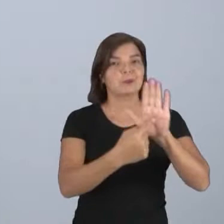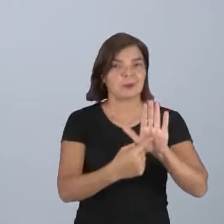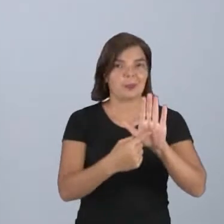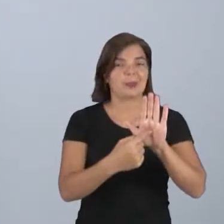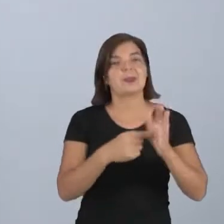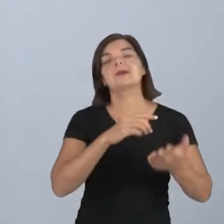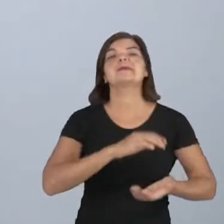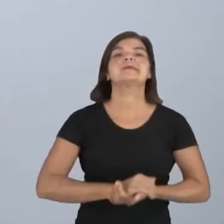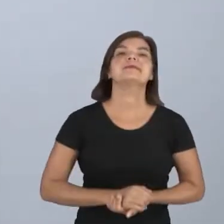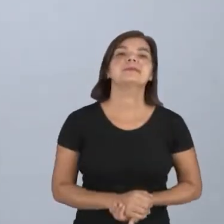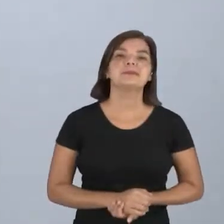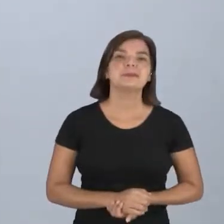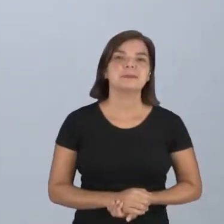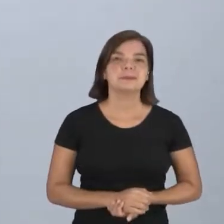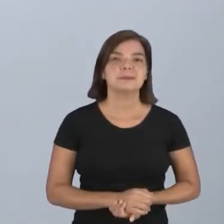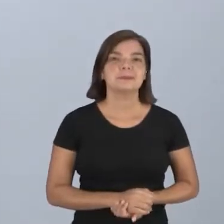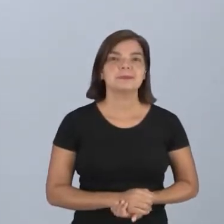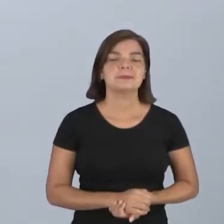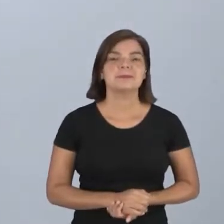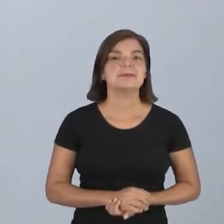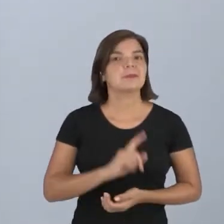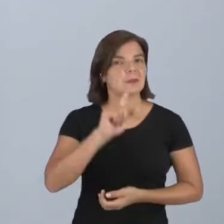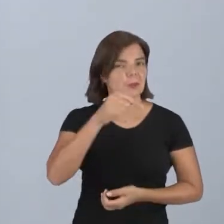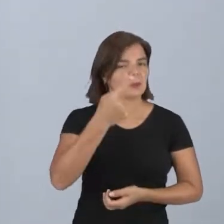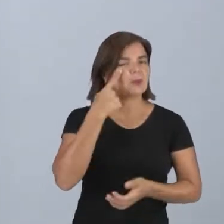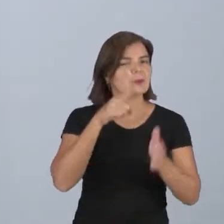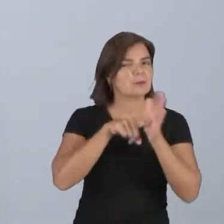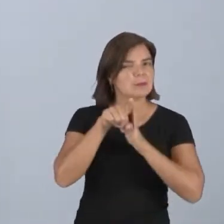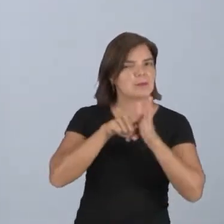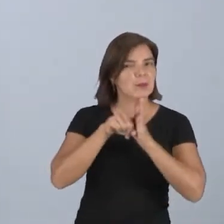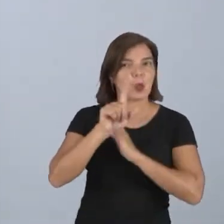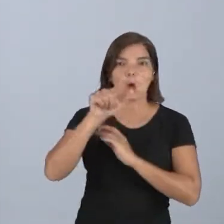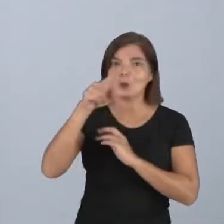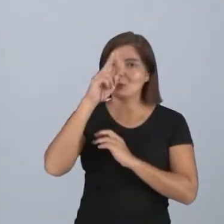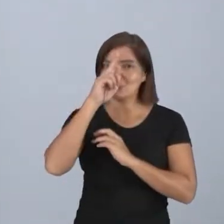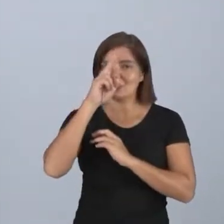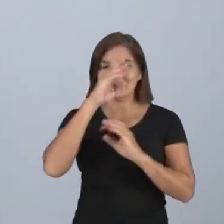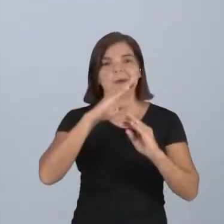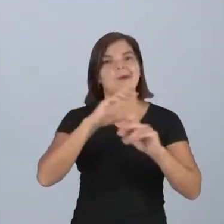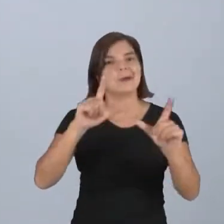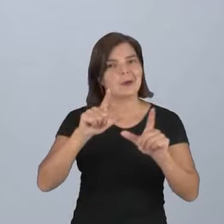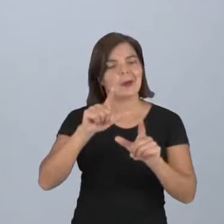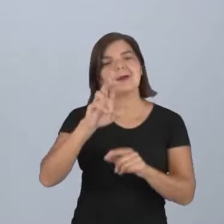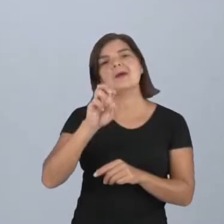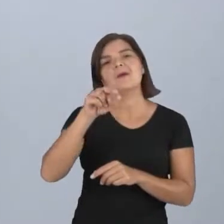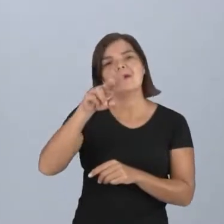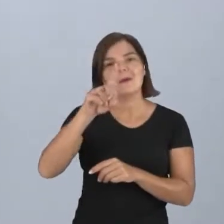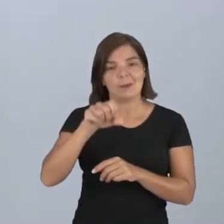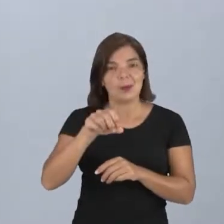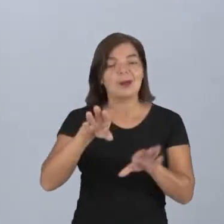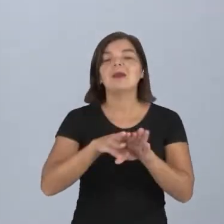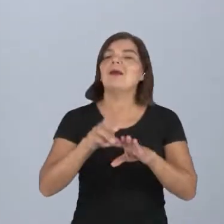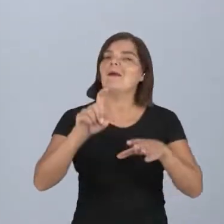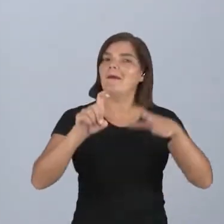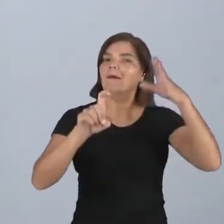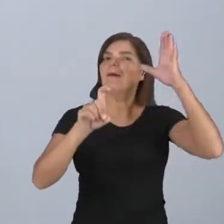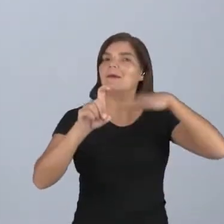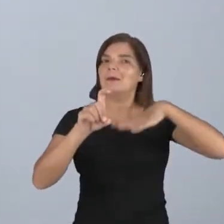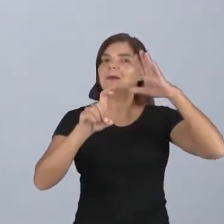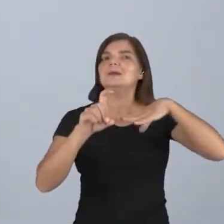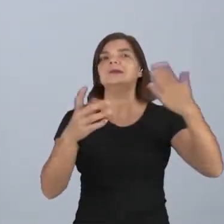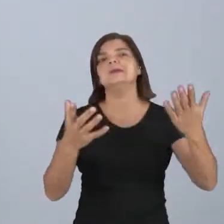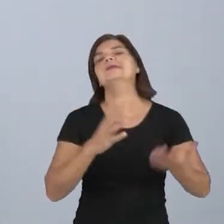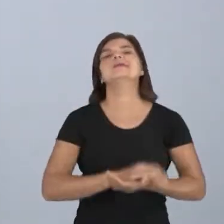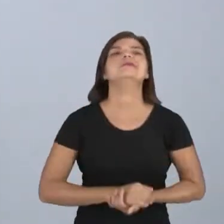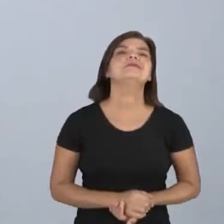aí do Halloween, ok, pessoal? Depois vocês podem pesquisar outras histórias. É claro que isso é uma lenda no qual se baseia esse